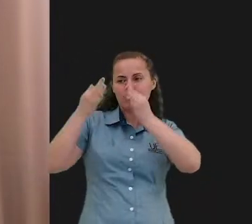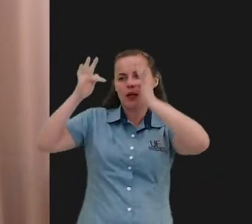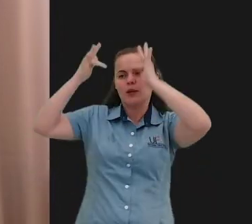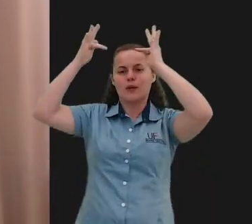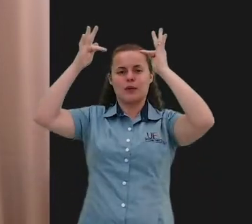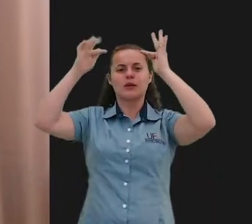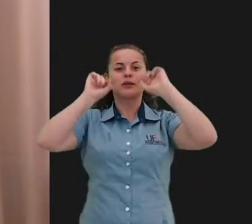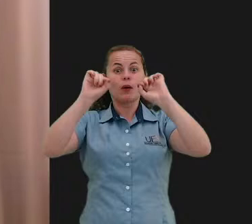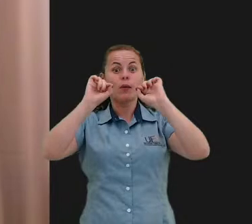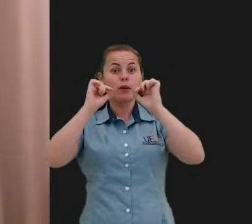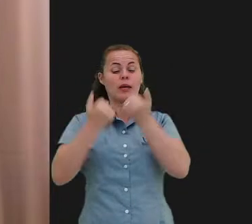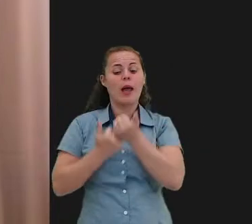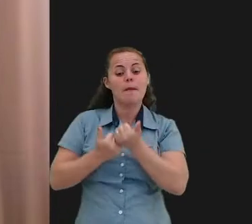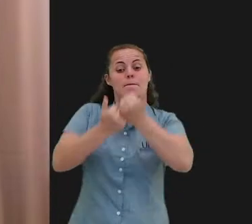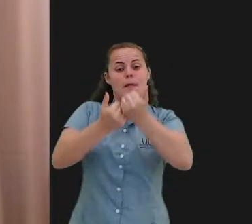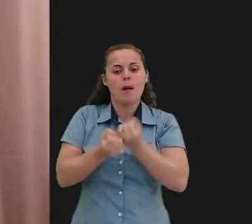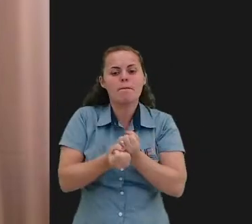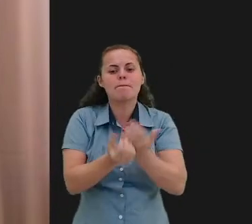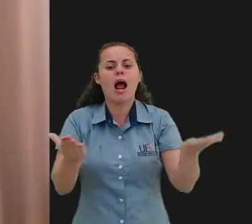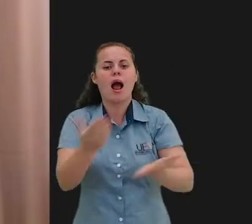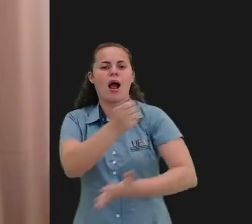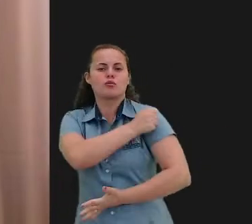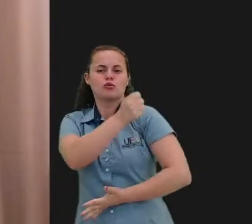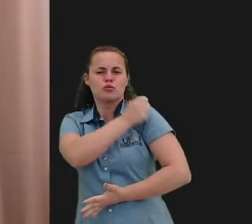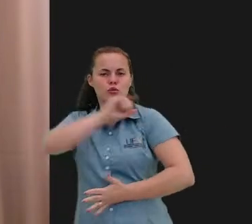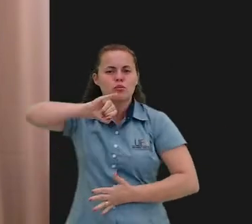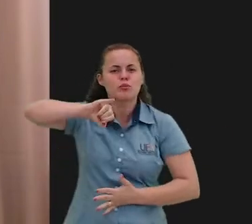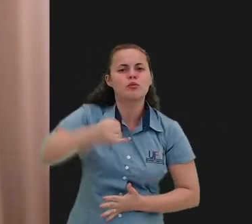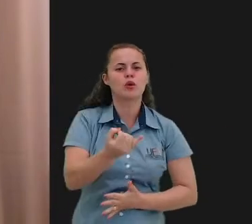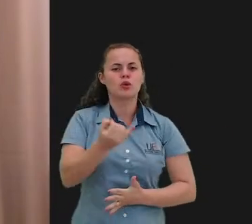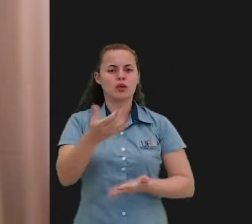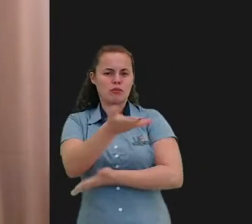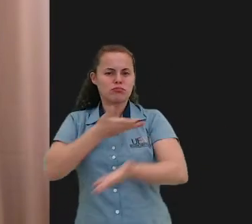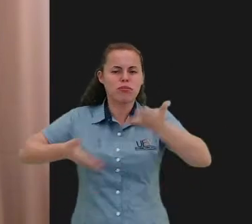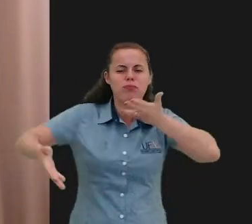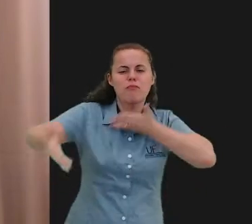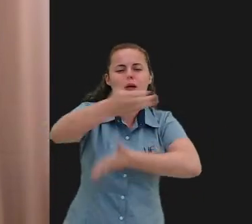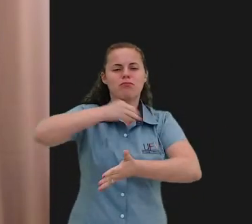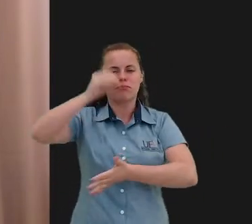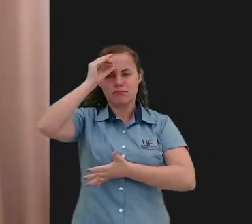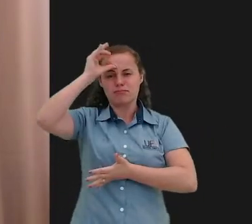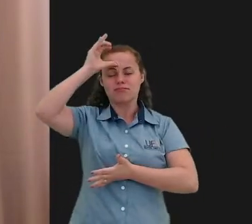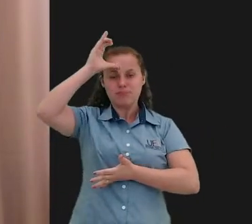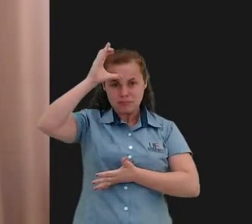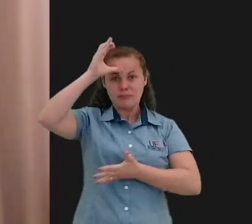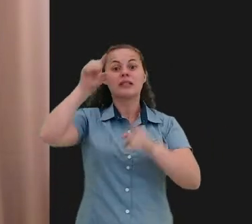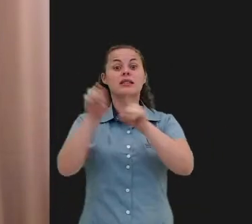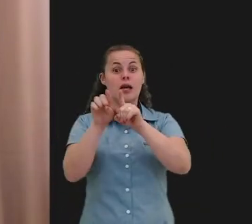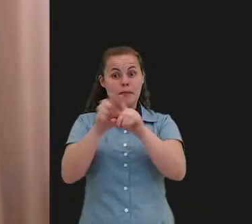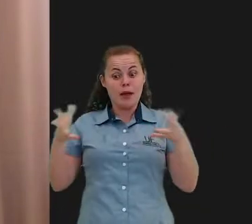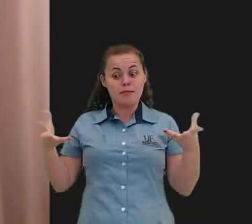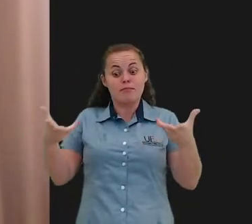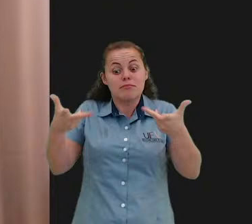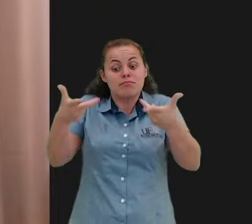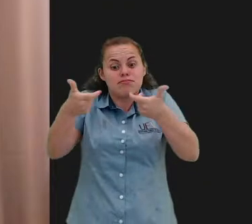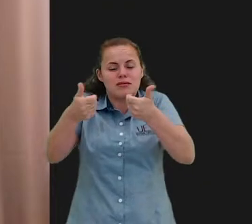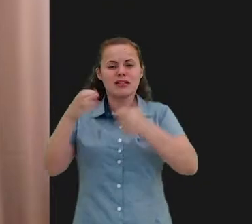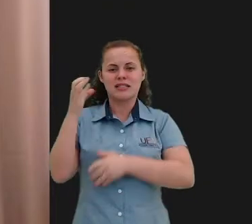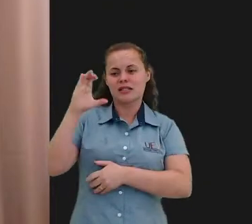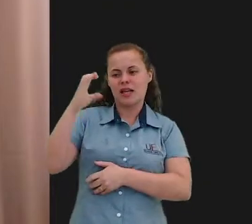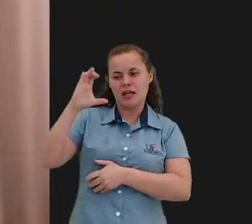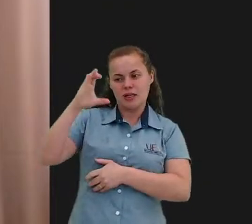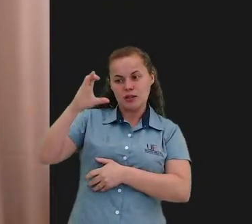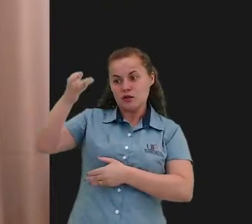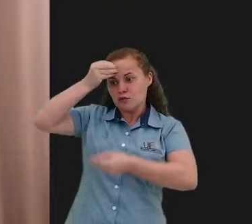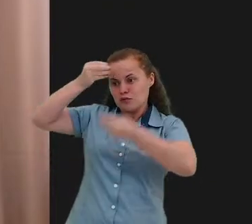proporcionar aos estudantes a oportunidade da troca de conhecimento, do aperfeiçoamento científico,